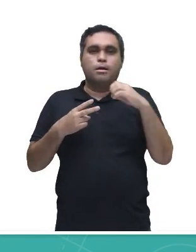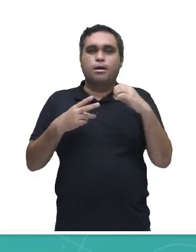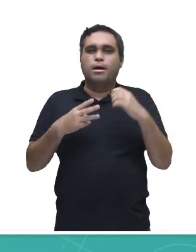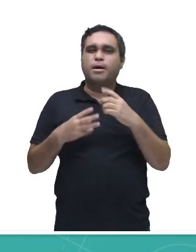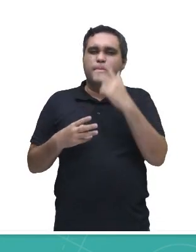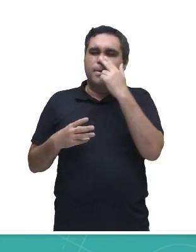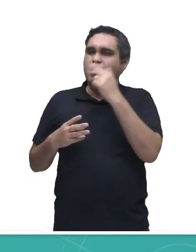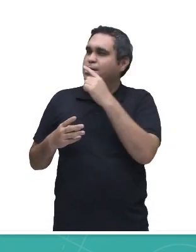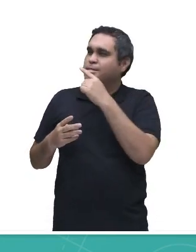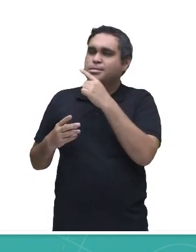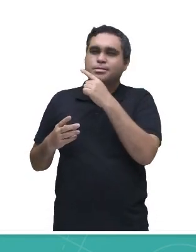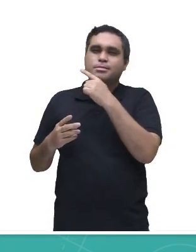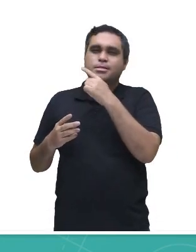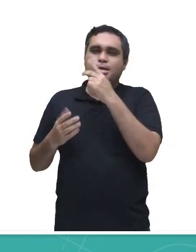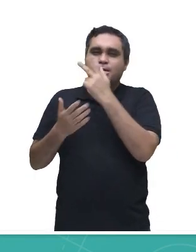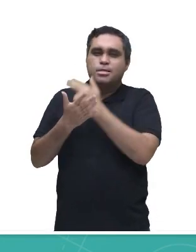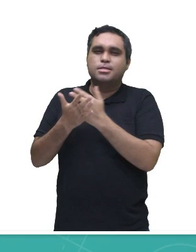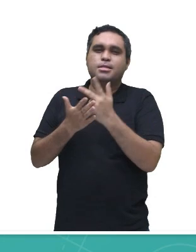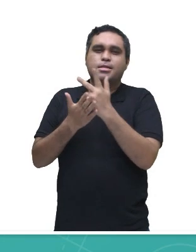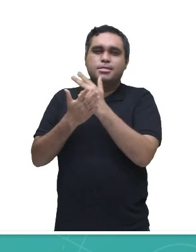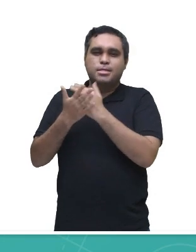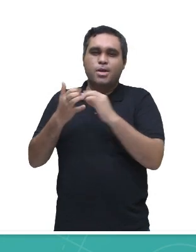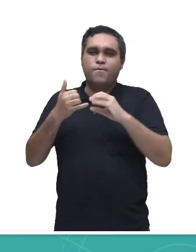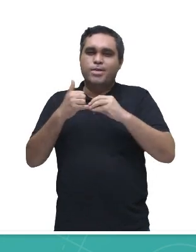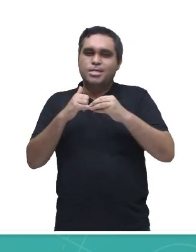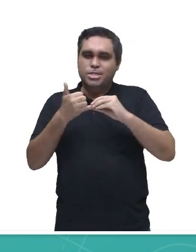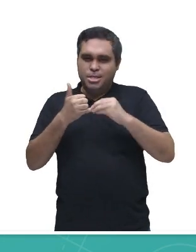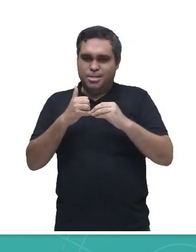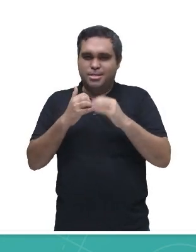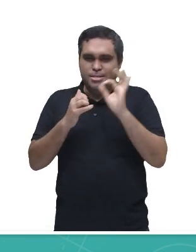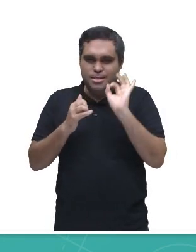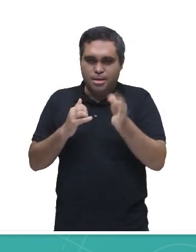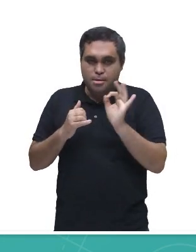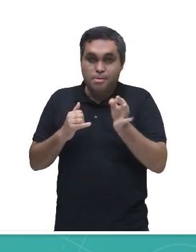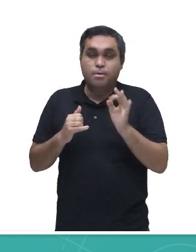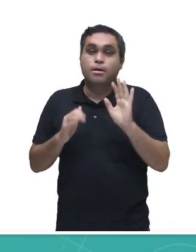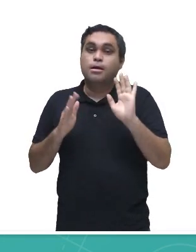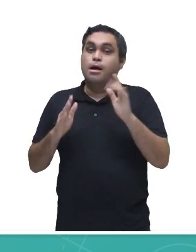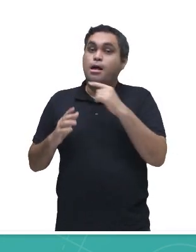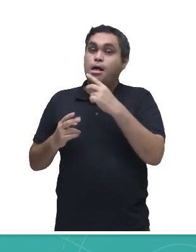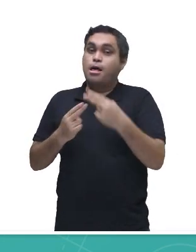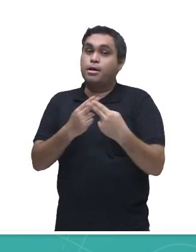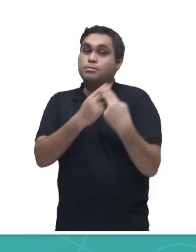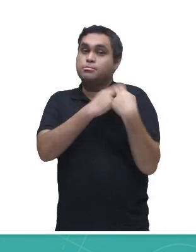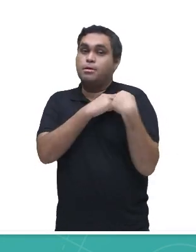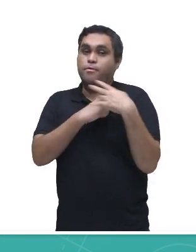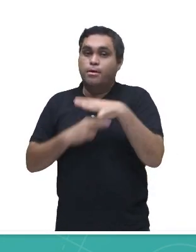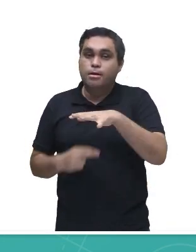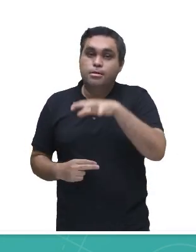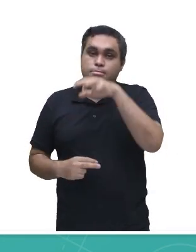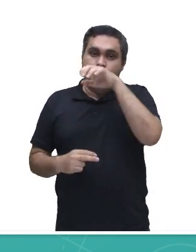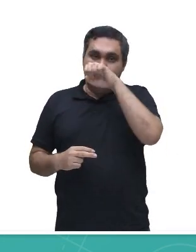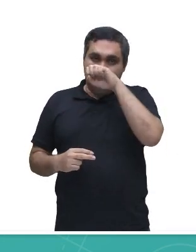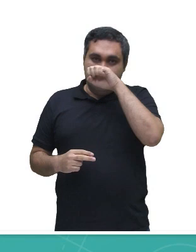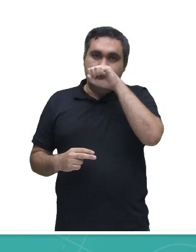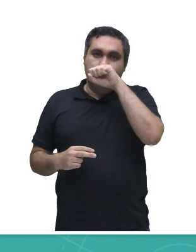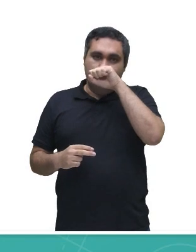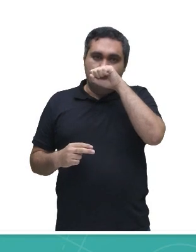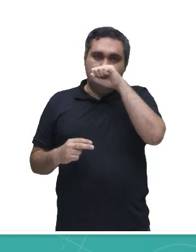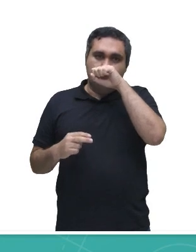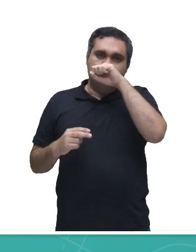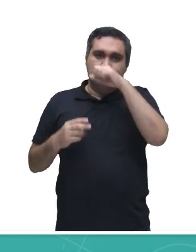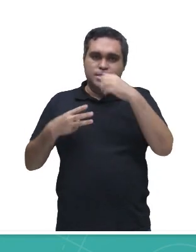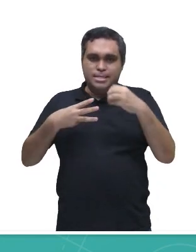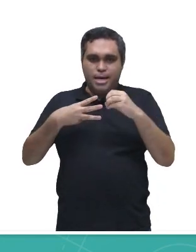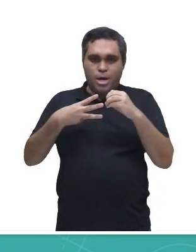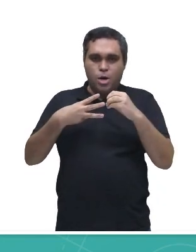de um feijãozinho e ela é responsável por realizar a respiração celular. Outra organela que